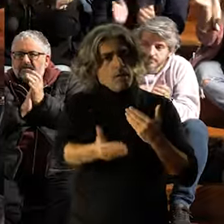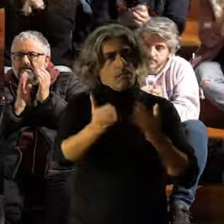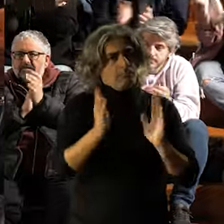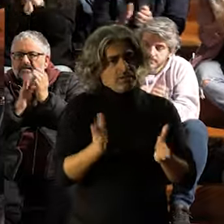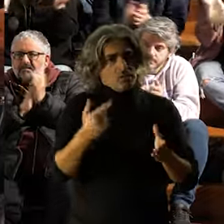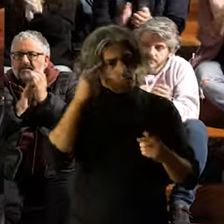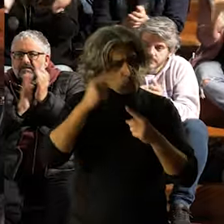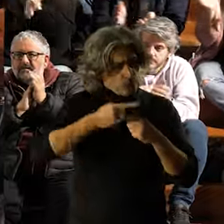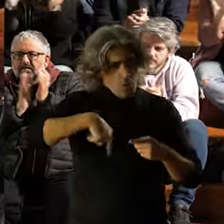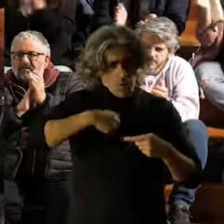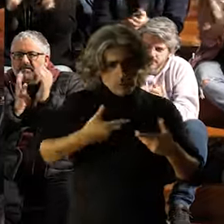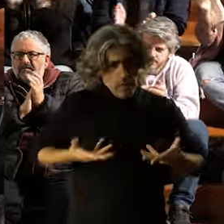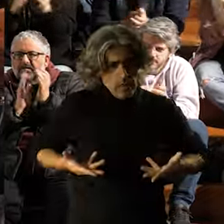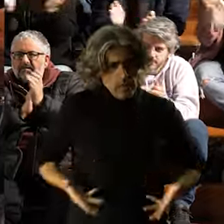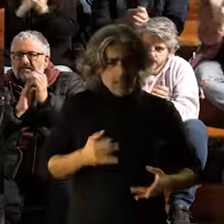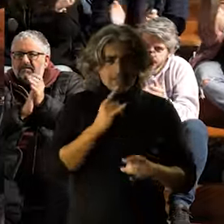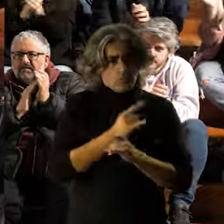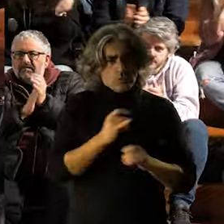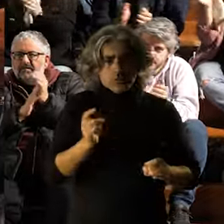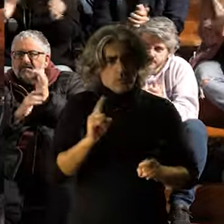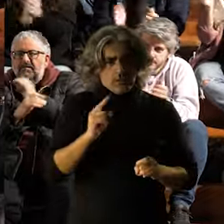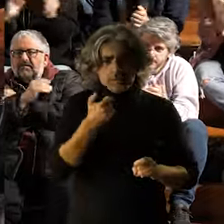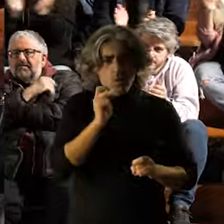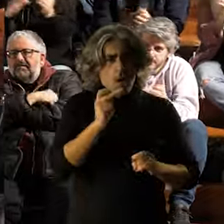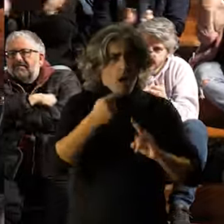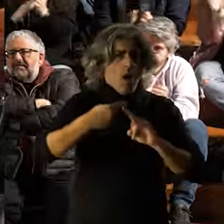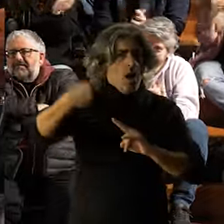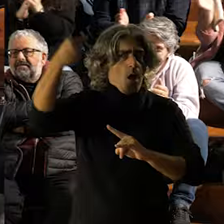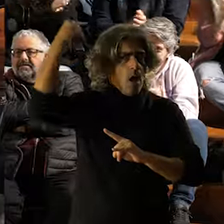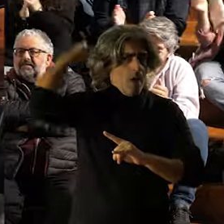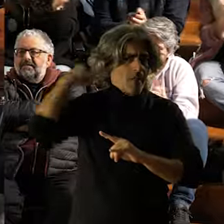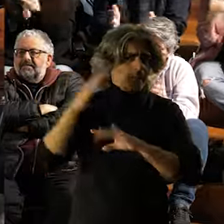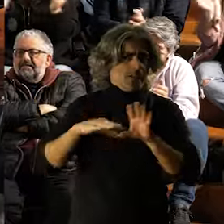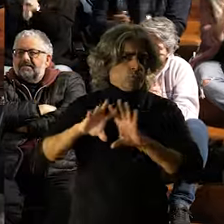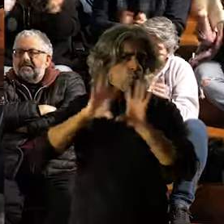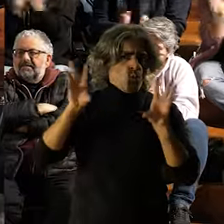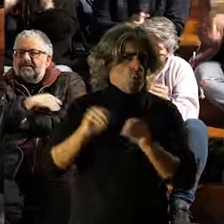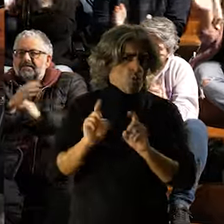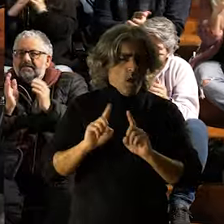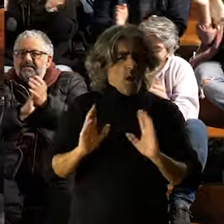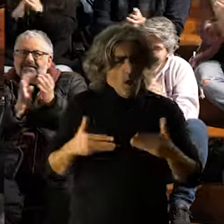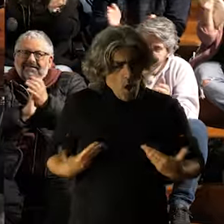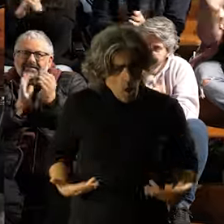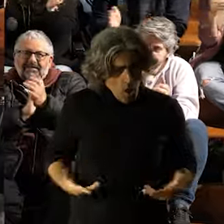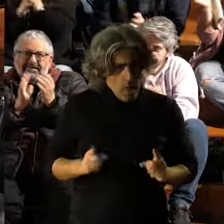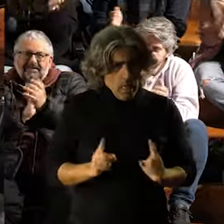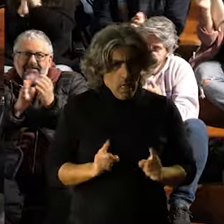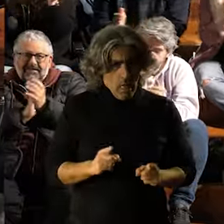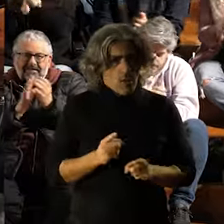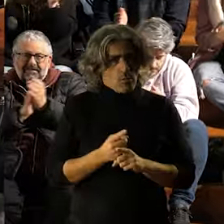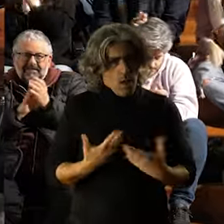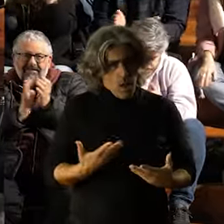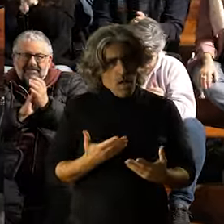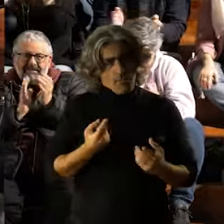isso que cá estamos. É impossível, não foi há 50 anos fazer tudo. Porque será agora? Porque será